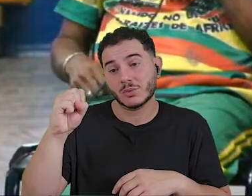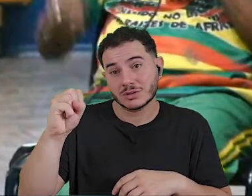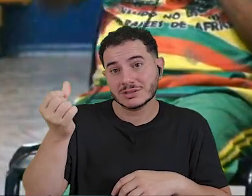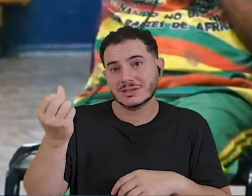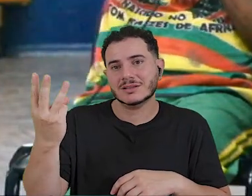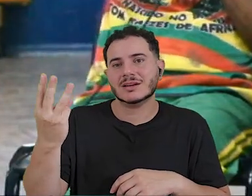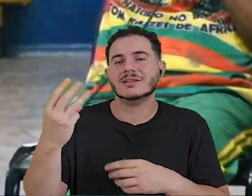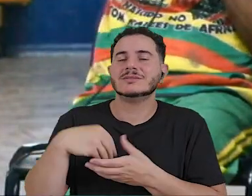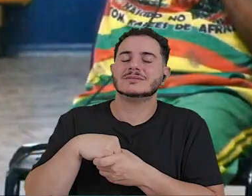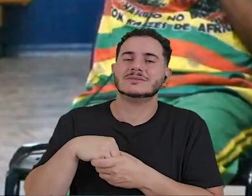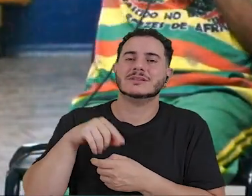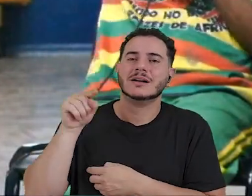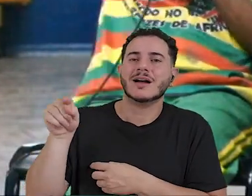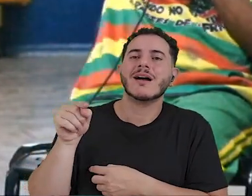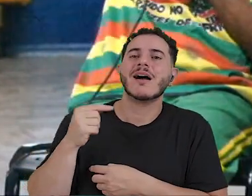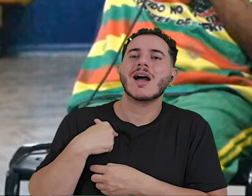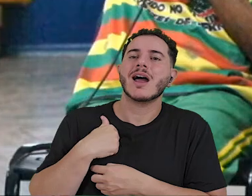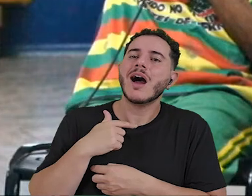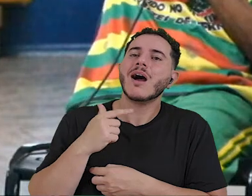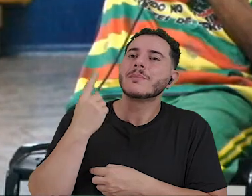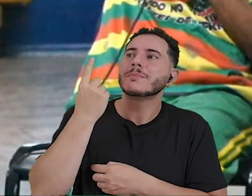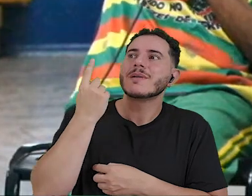Primeira nação que eu passei.